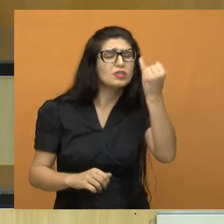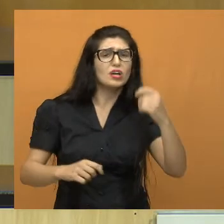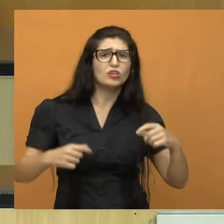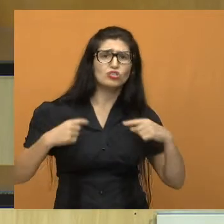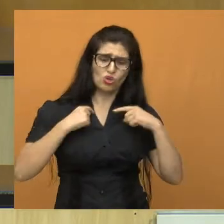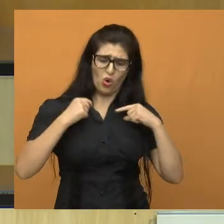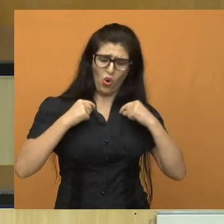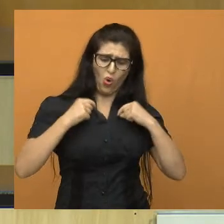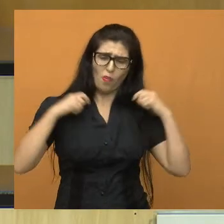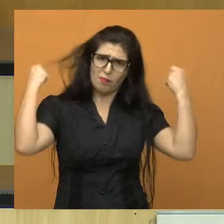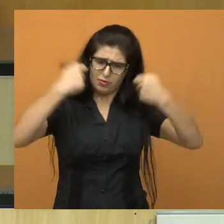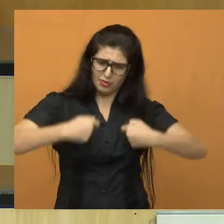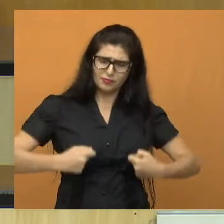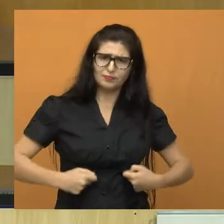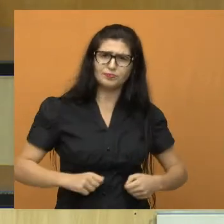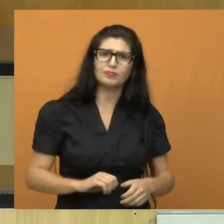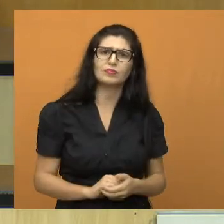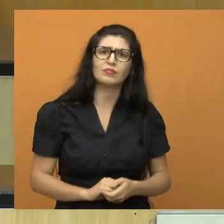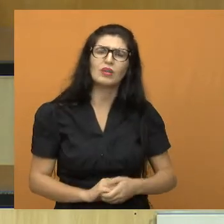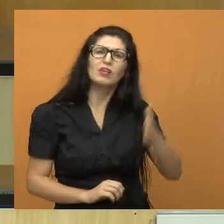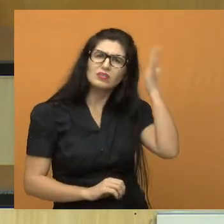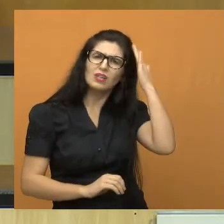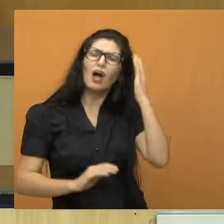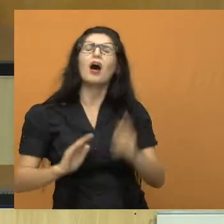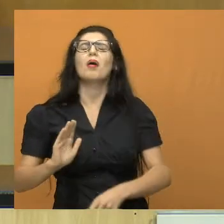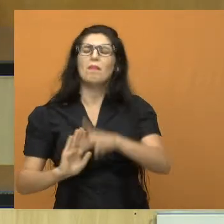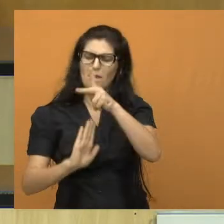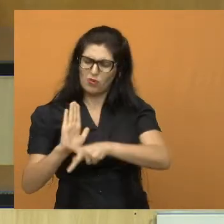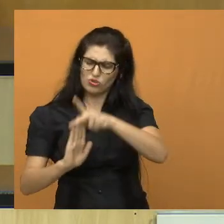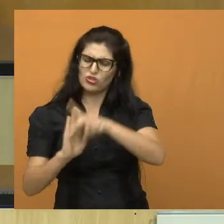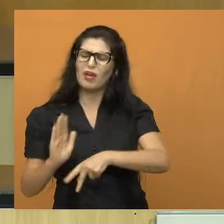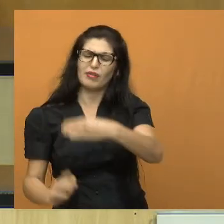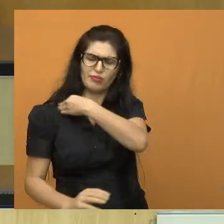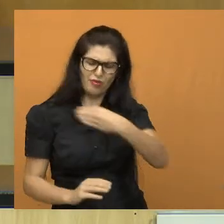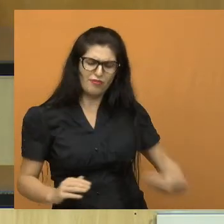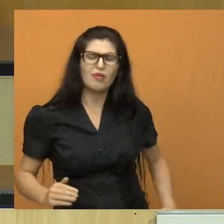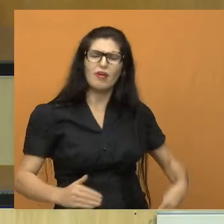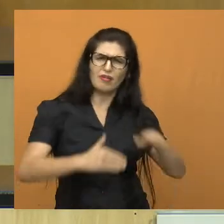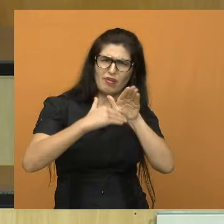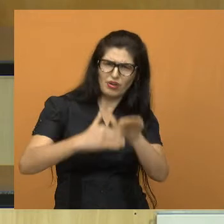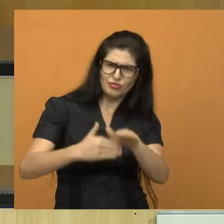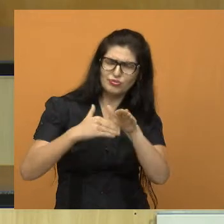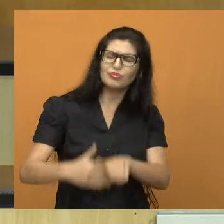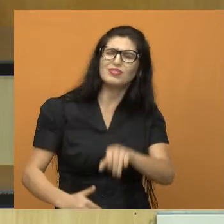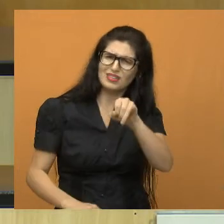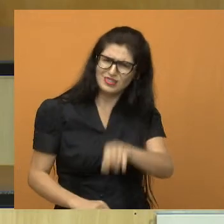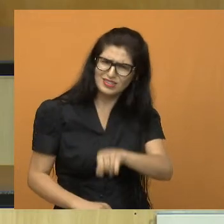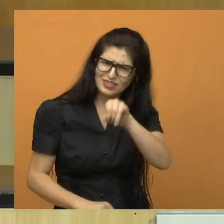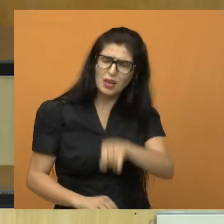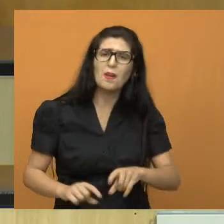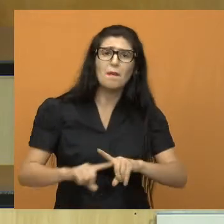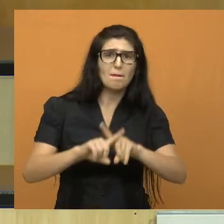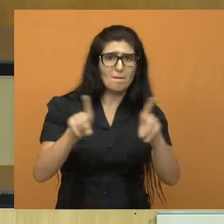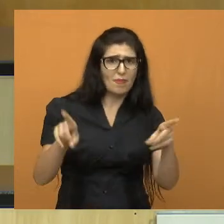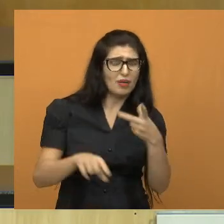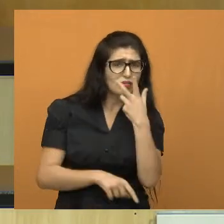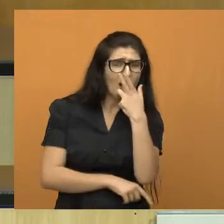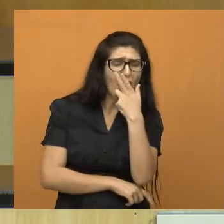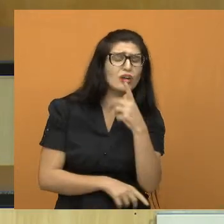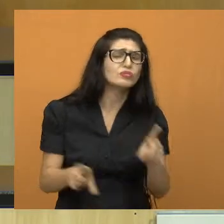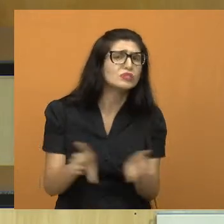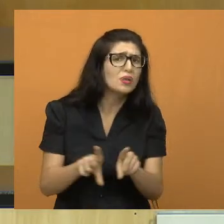Então, a gente vê que a política pública, ela dá, sim, um amparo, uma ajuda. Mas eu acho que está precisando